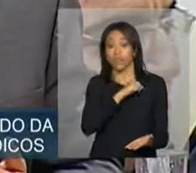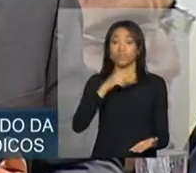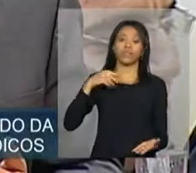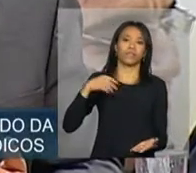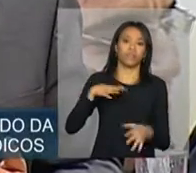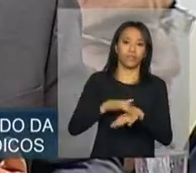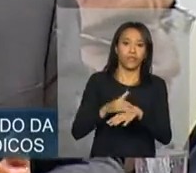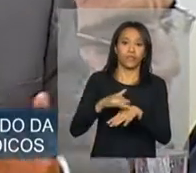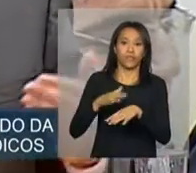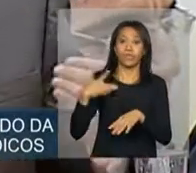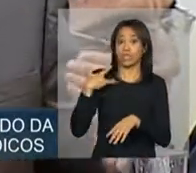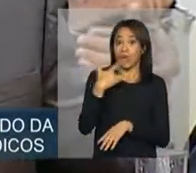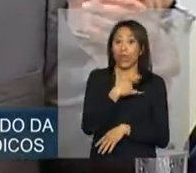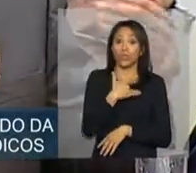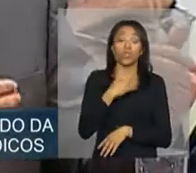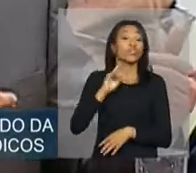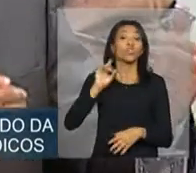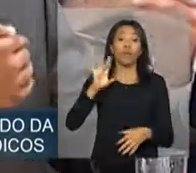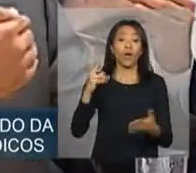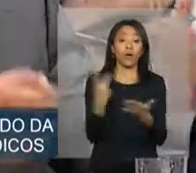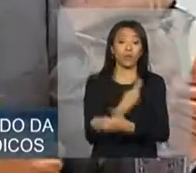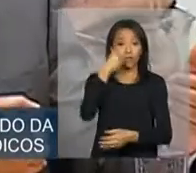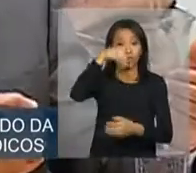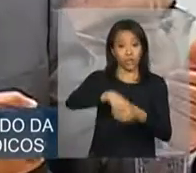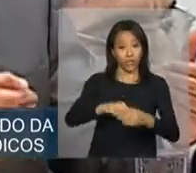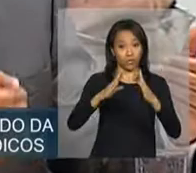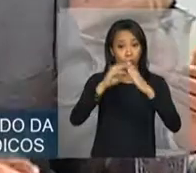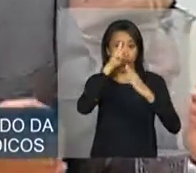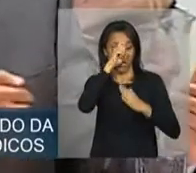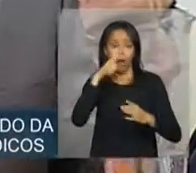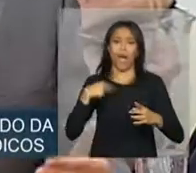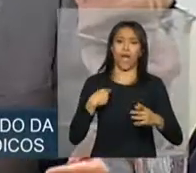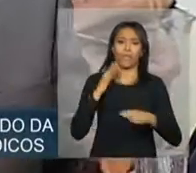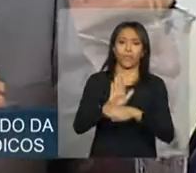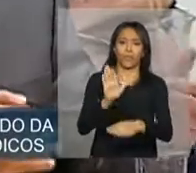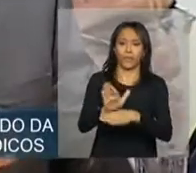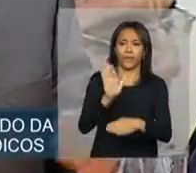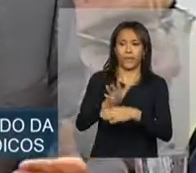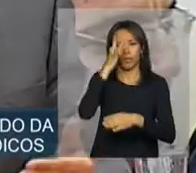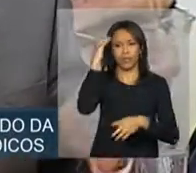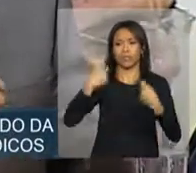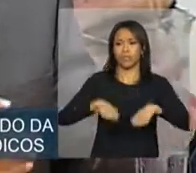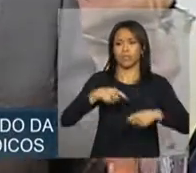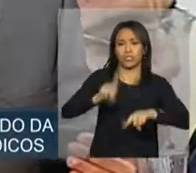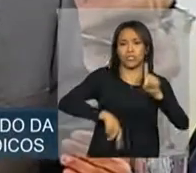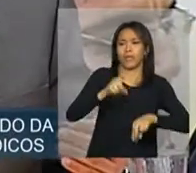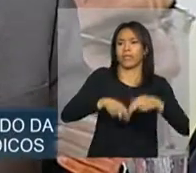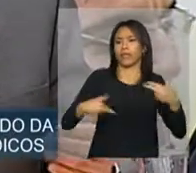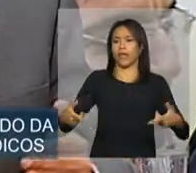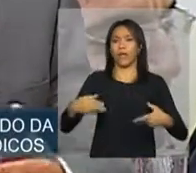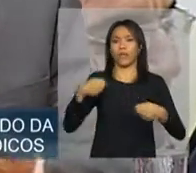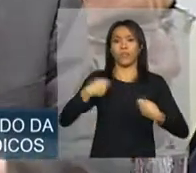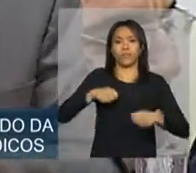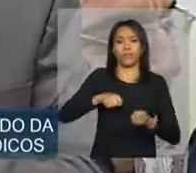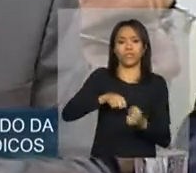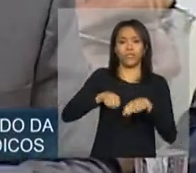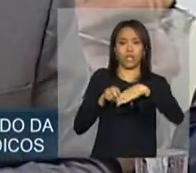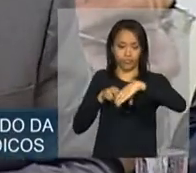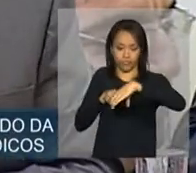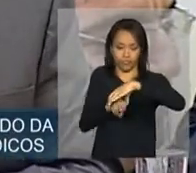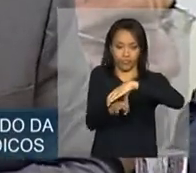que saúde Só se faz dentro do hospital que para atender uma pessoa que tem um equipamento entre você EA pessoa dentro uma a tomografia né